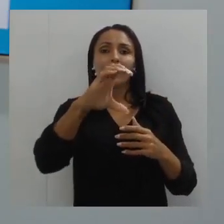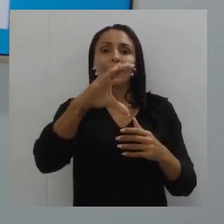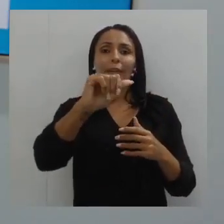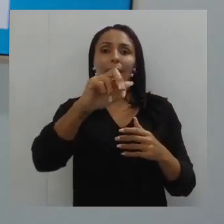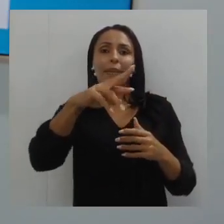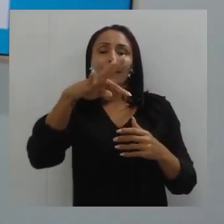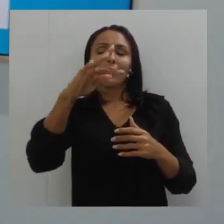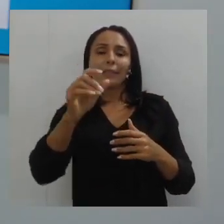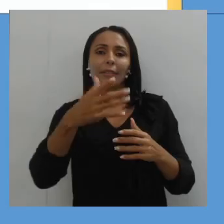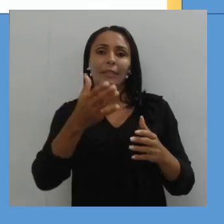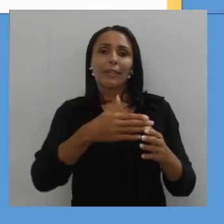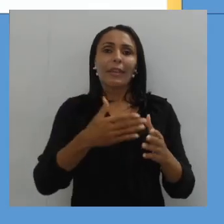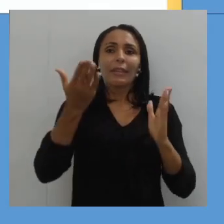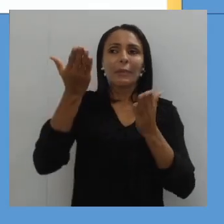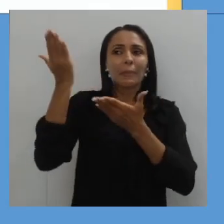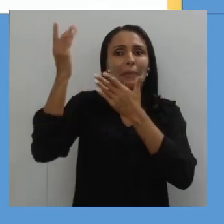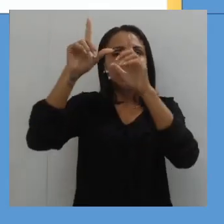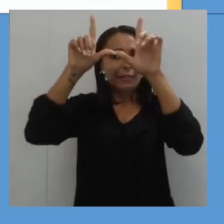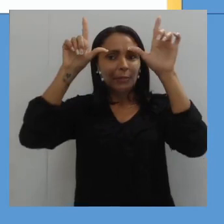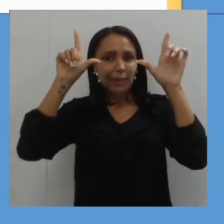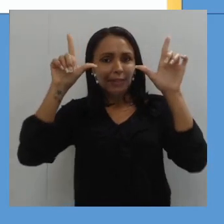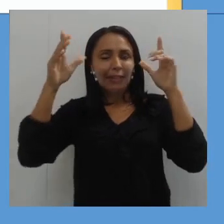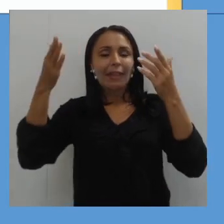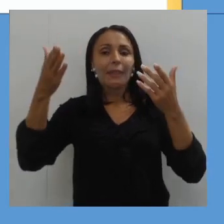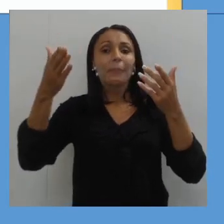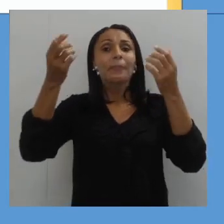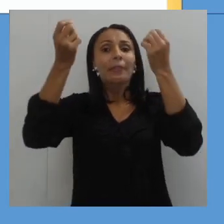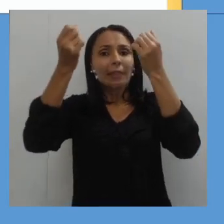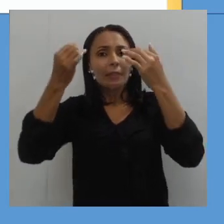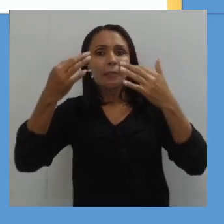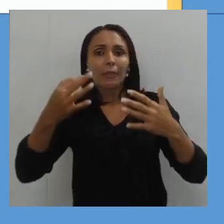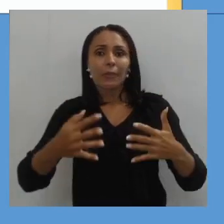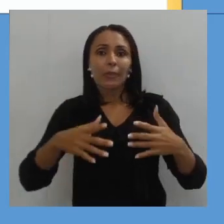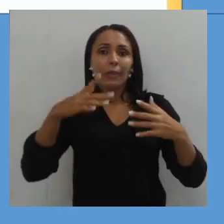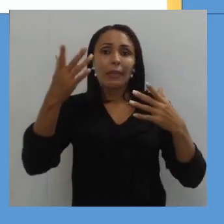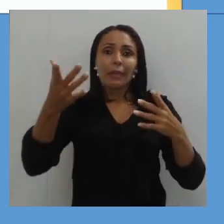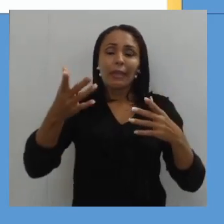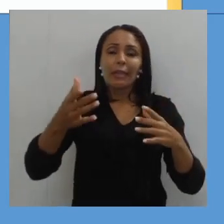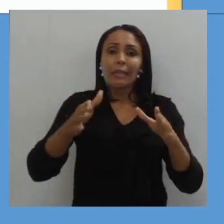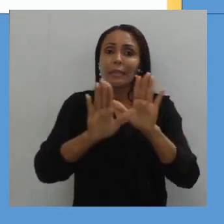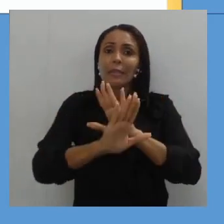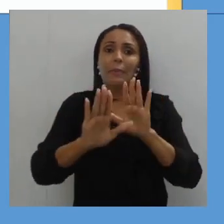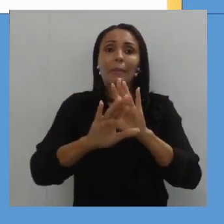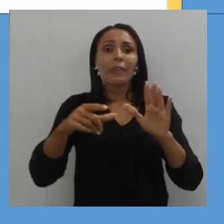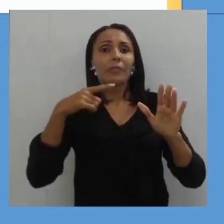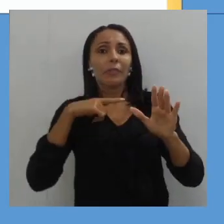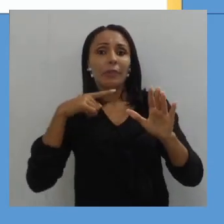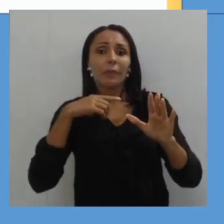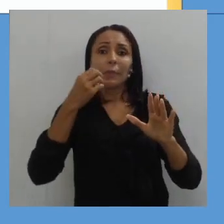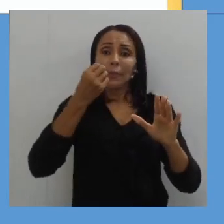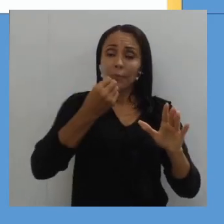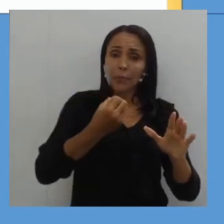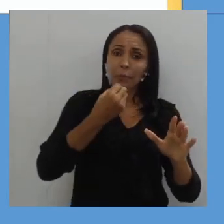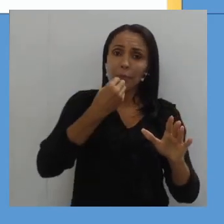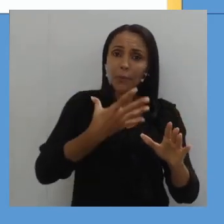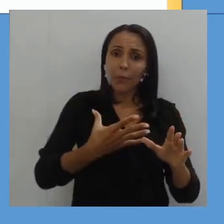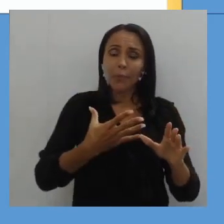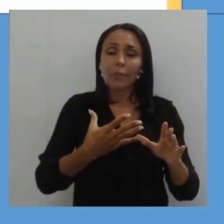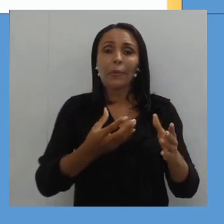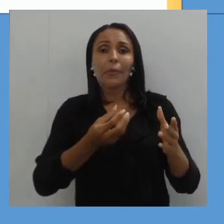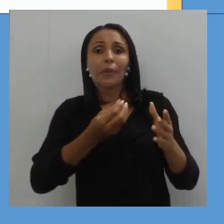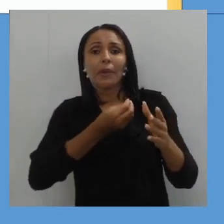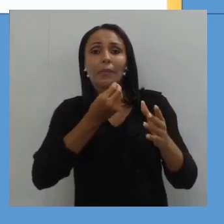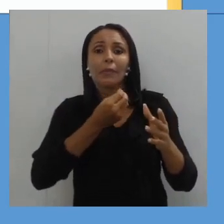é aquele rapaz que está aparecendo na sua tela e ele disse, olha, não basta termos um bom espírito, o